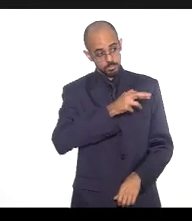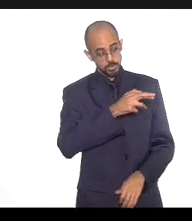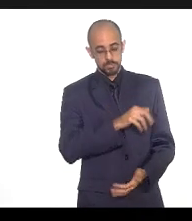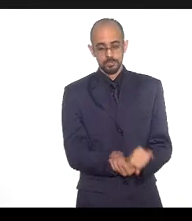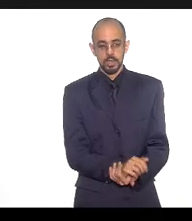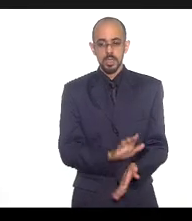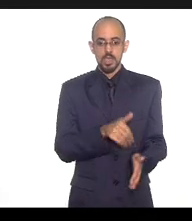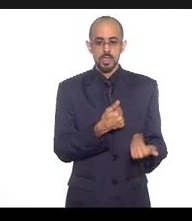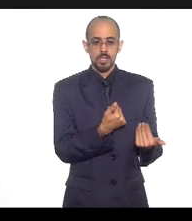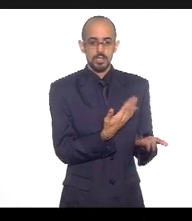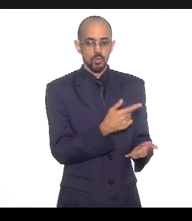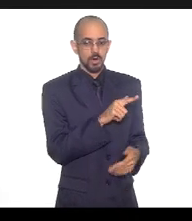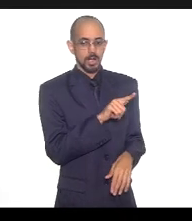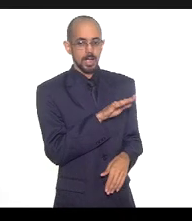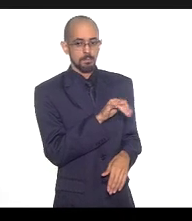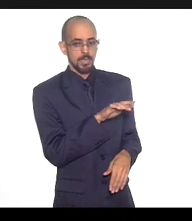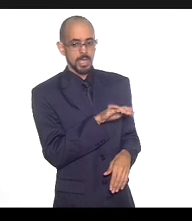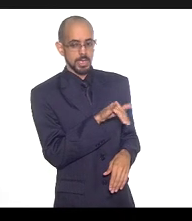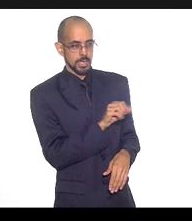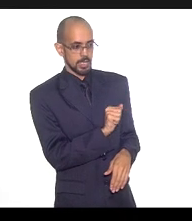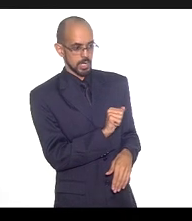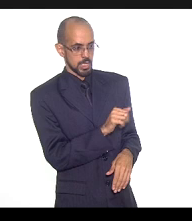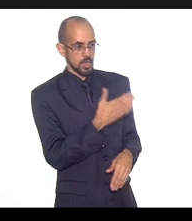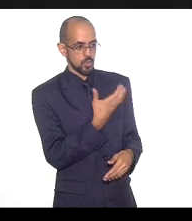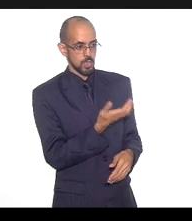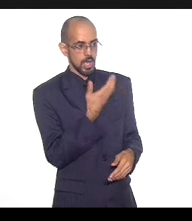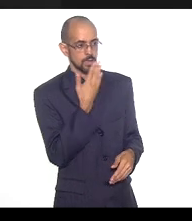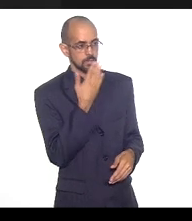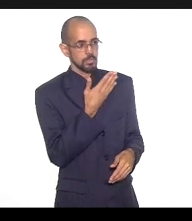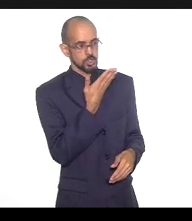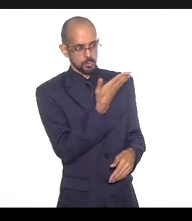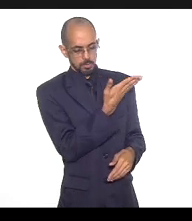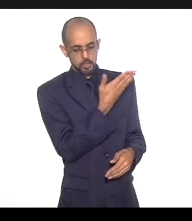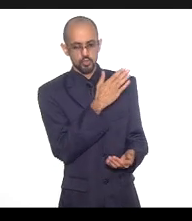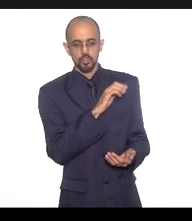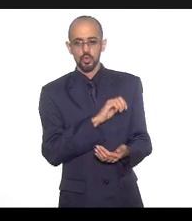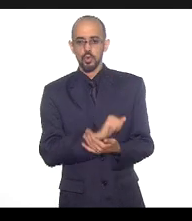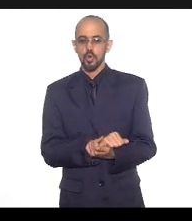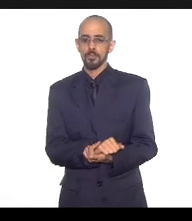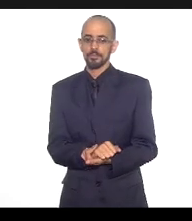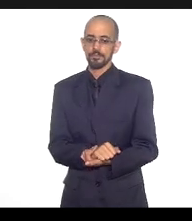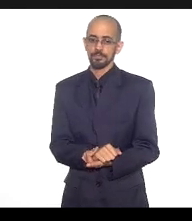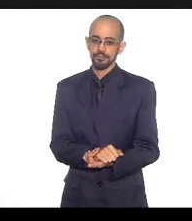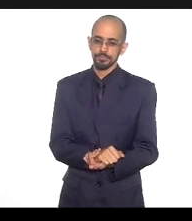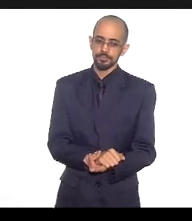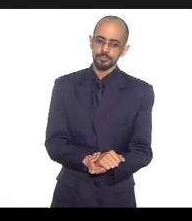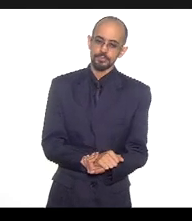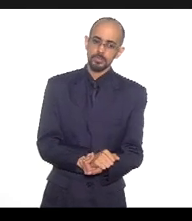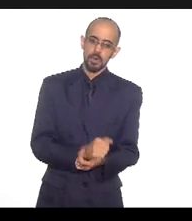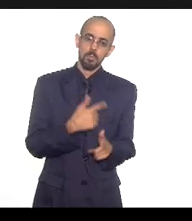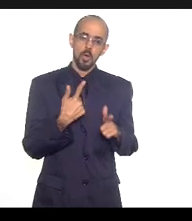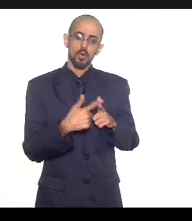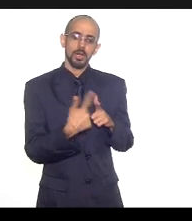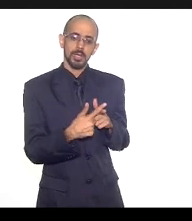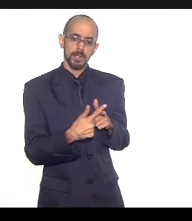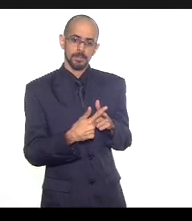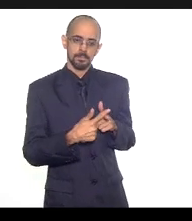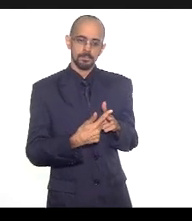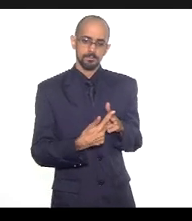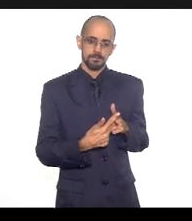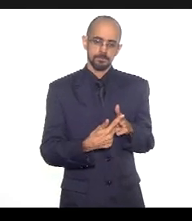doutor Gadelha, eu também vou solicitar a vossa senhoria, porque eu acho